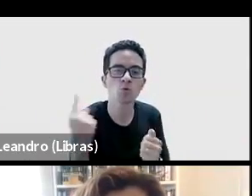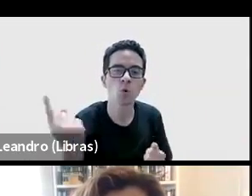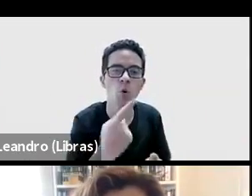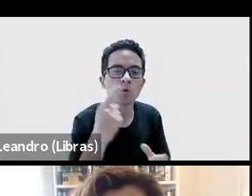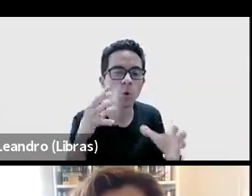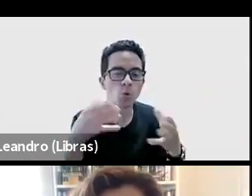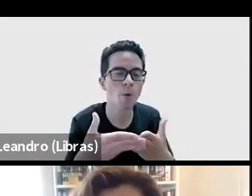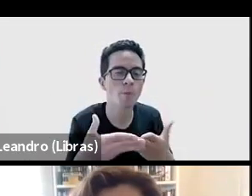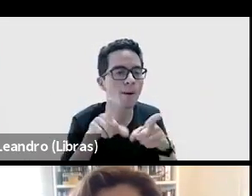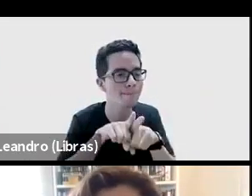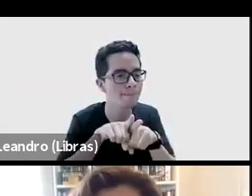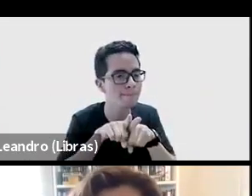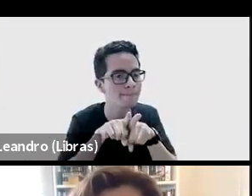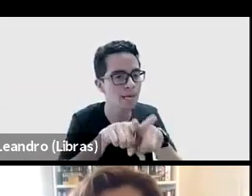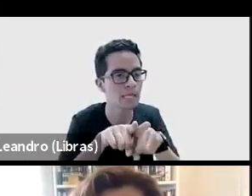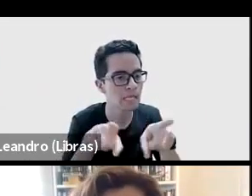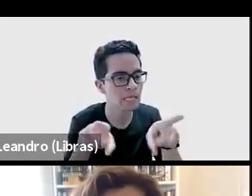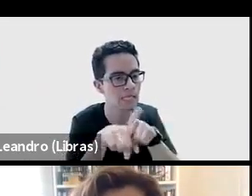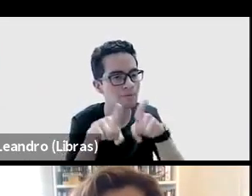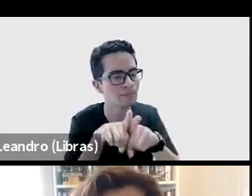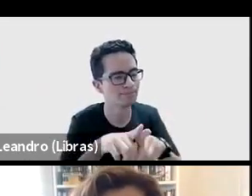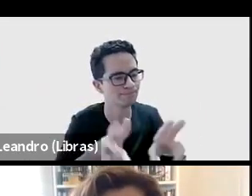nossa parceria. Valeu.